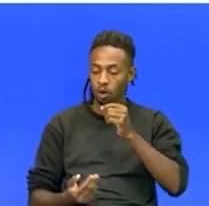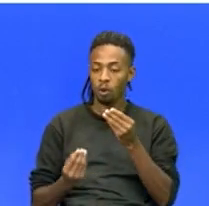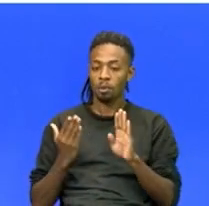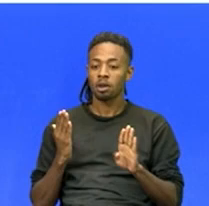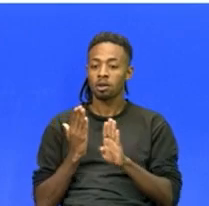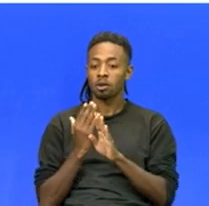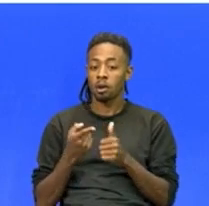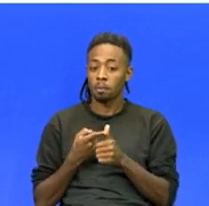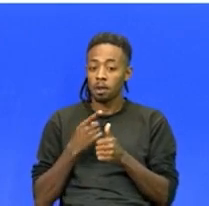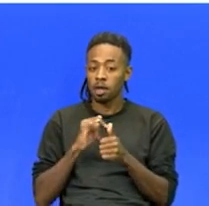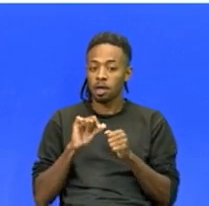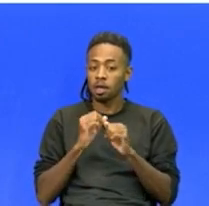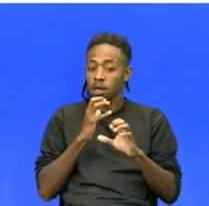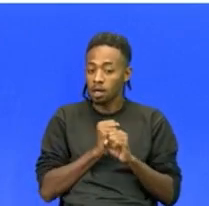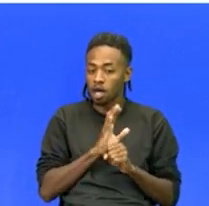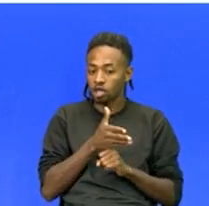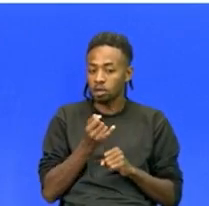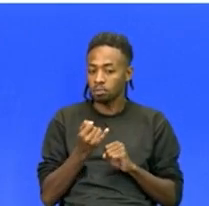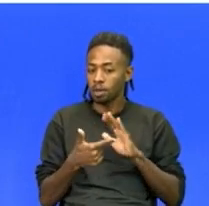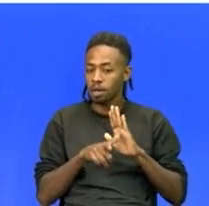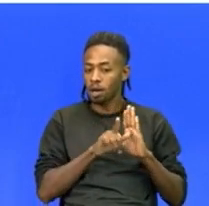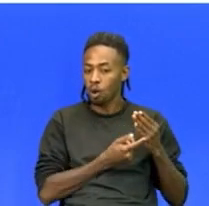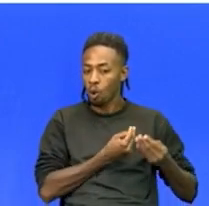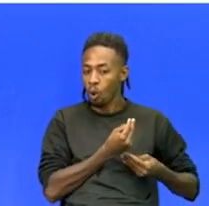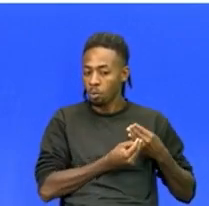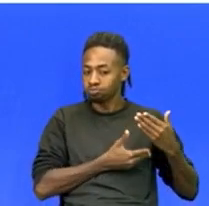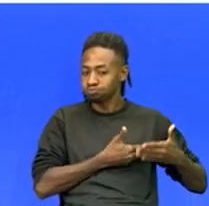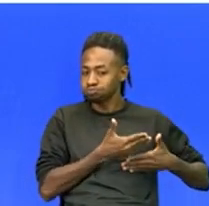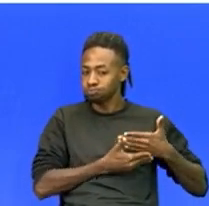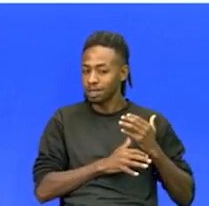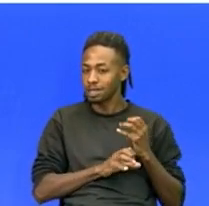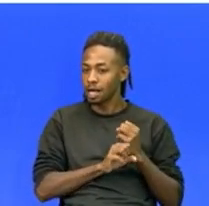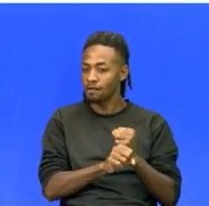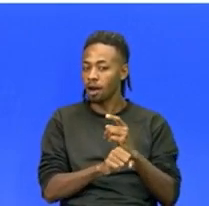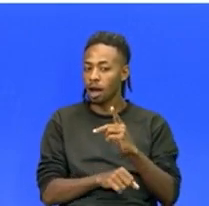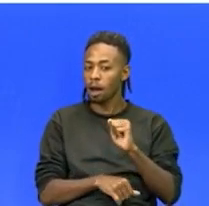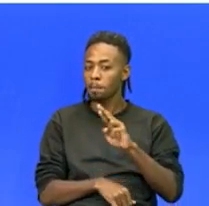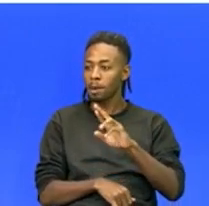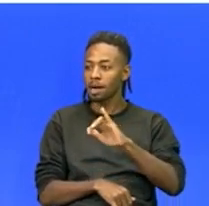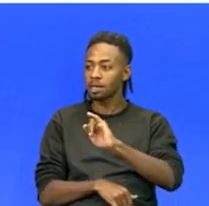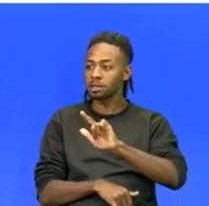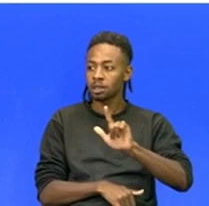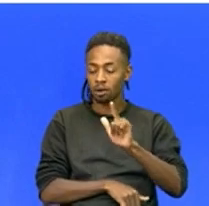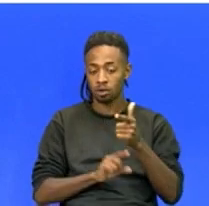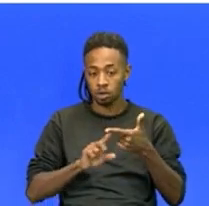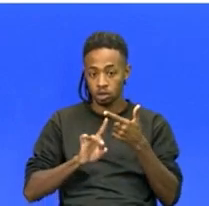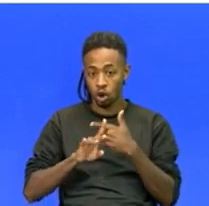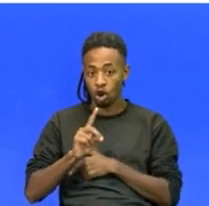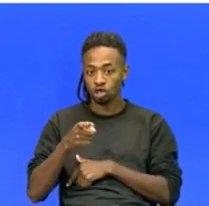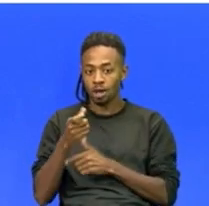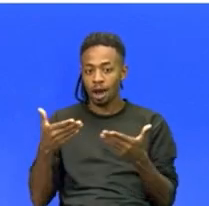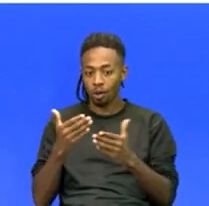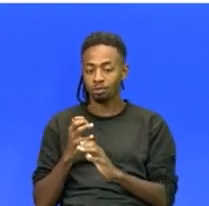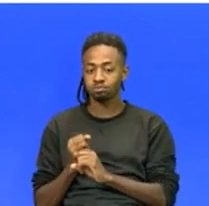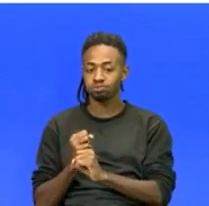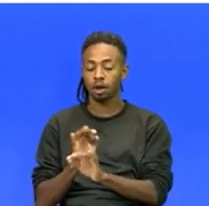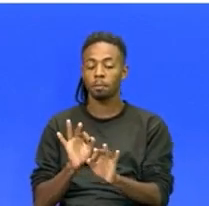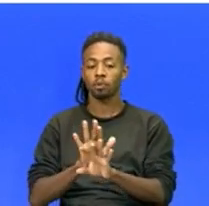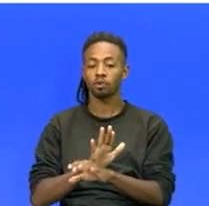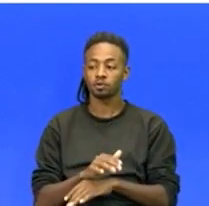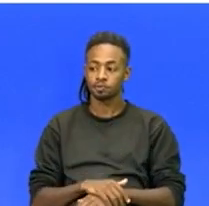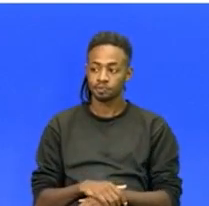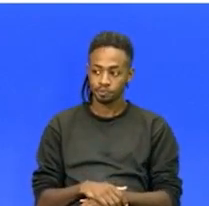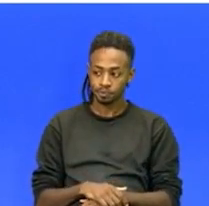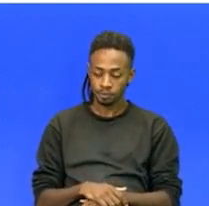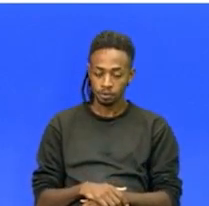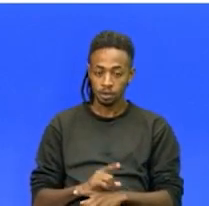a derivada parcial, não vou repetir aqui como o procedimento da derivada parcial. Você vai derivar somente o x, né?